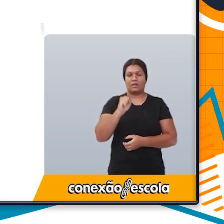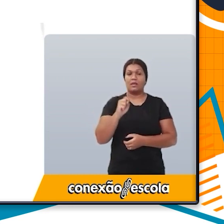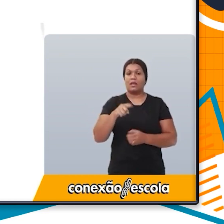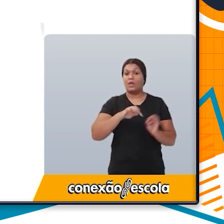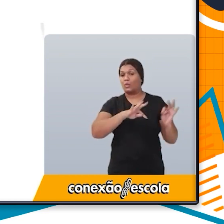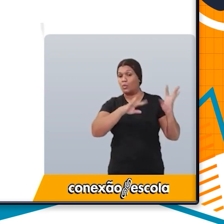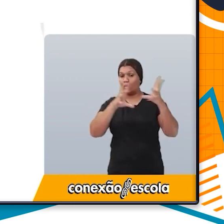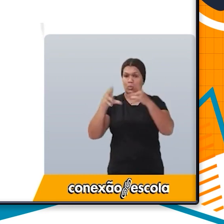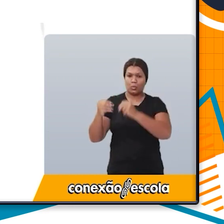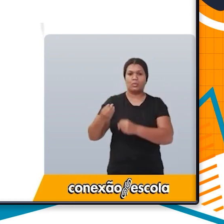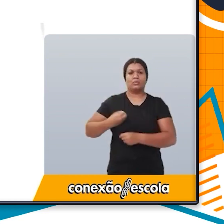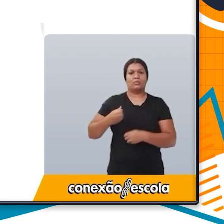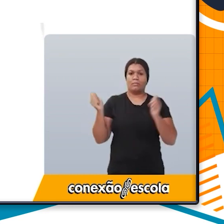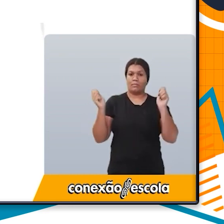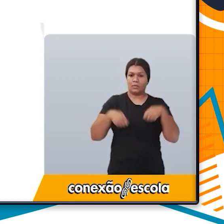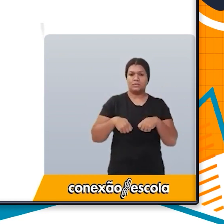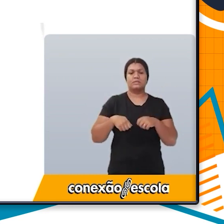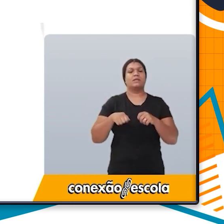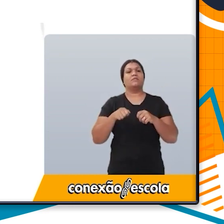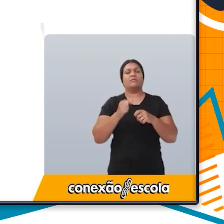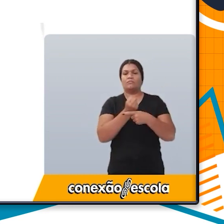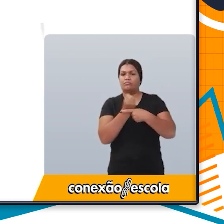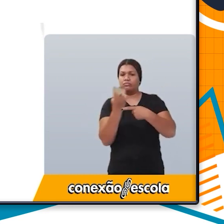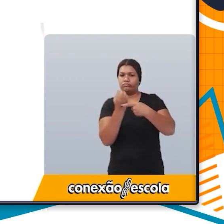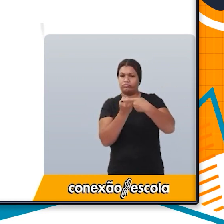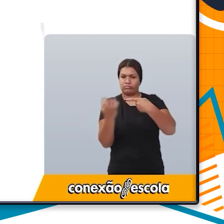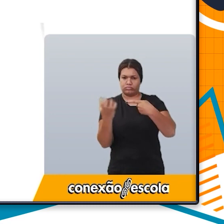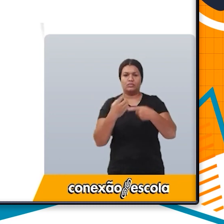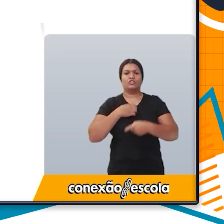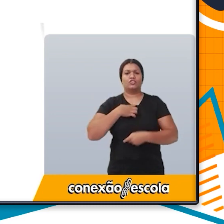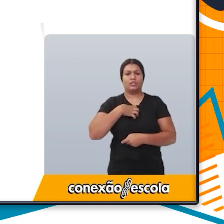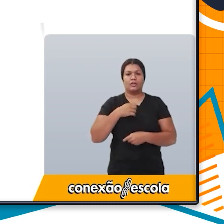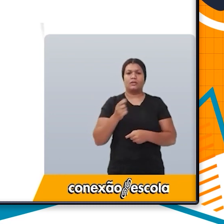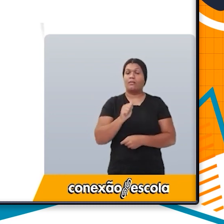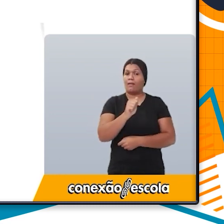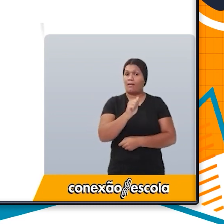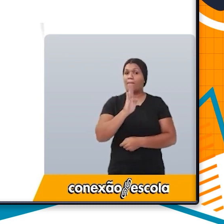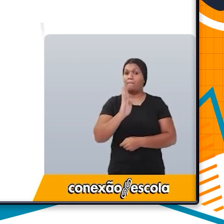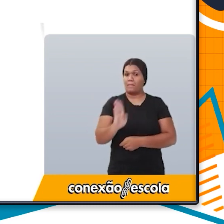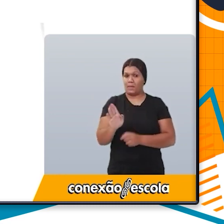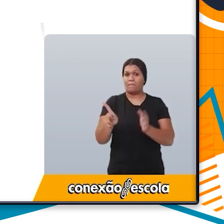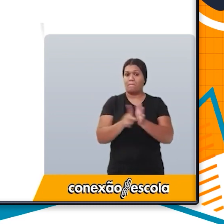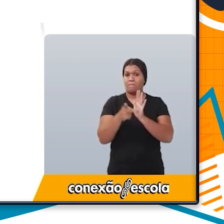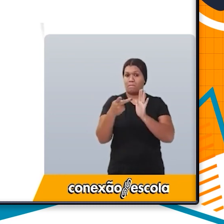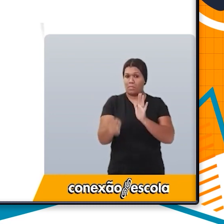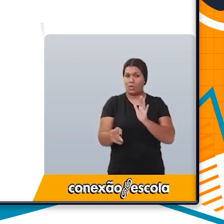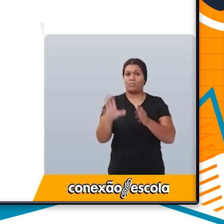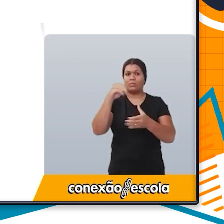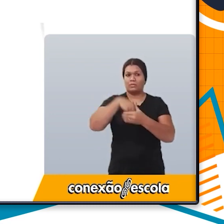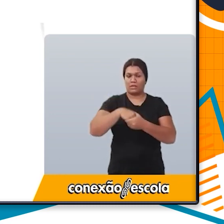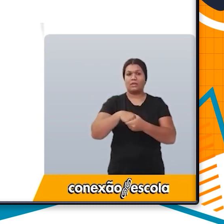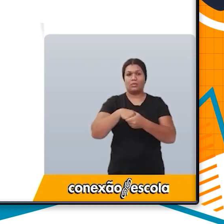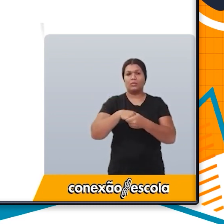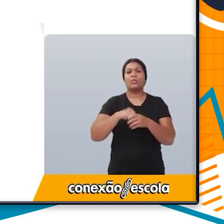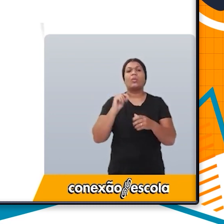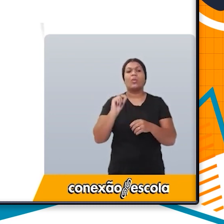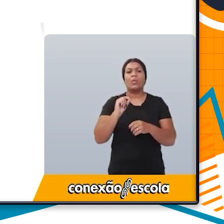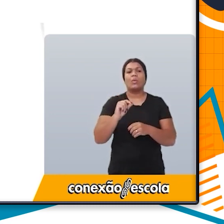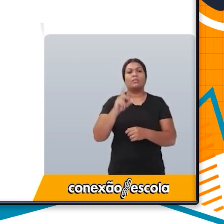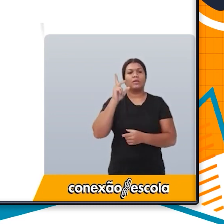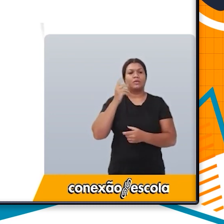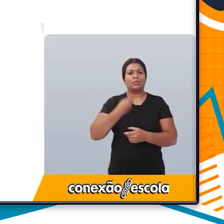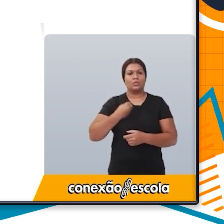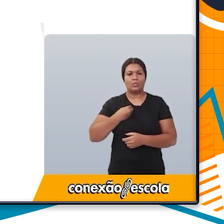que podem ser escritos na forma de fração, onde A e B são pertencentes aos inteiros e B diferente